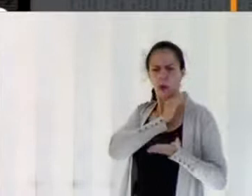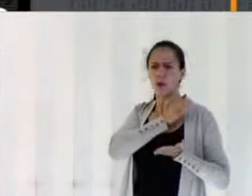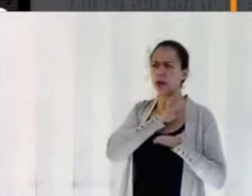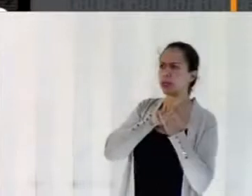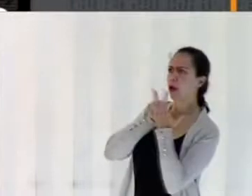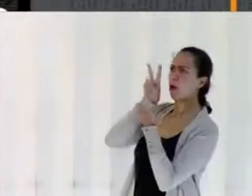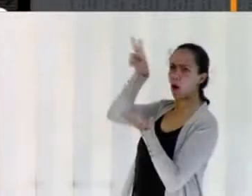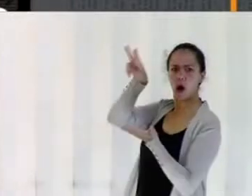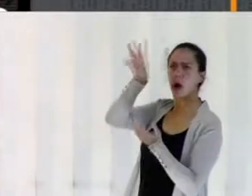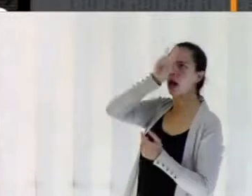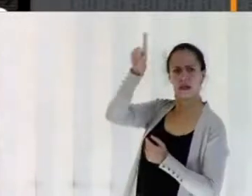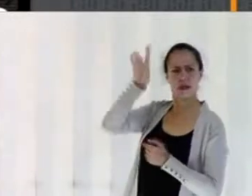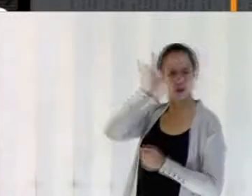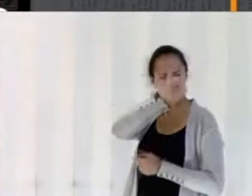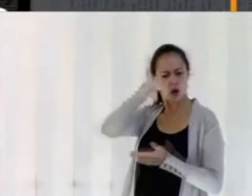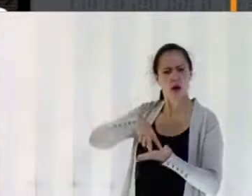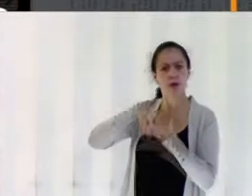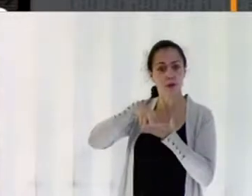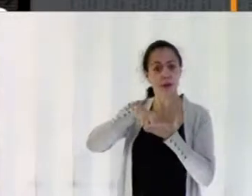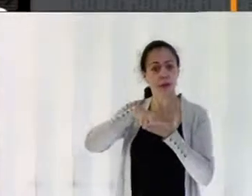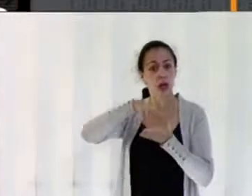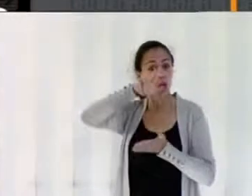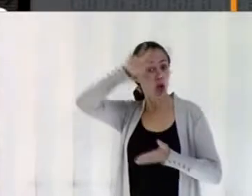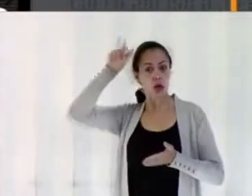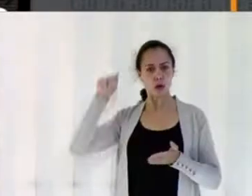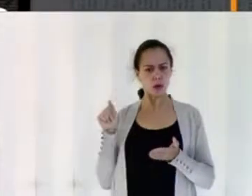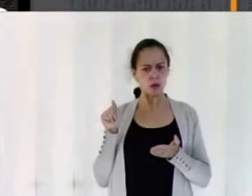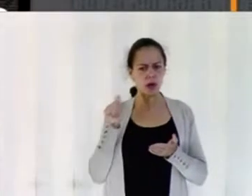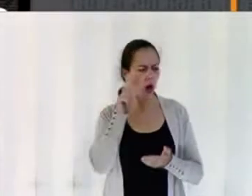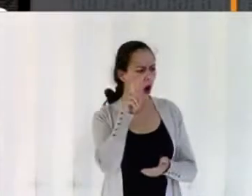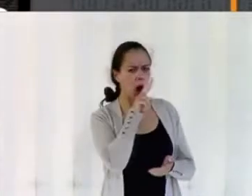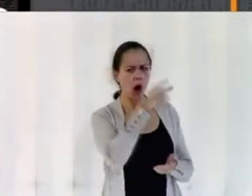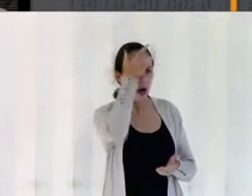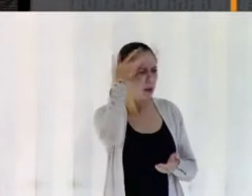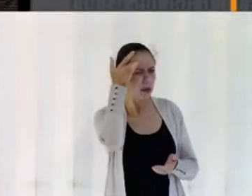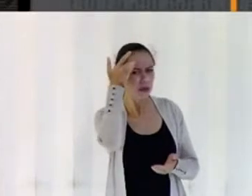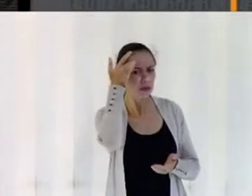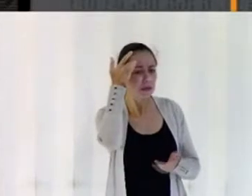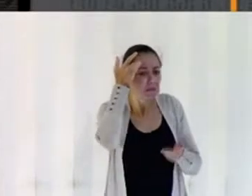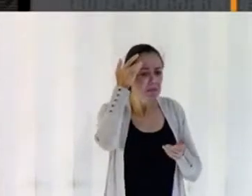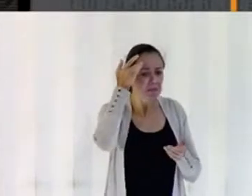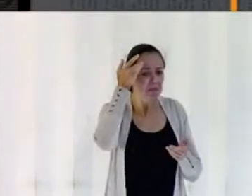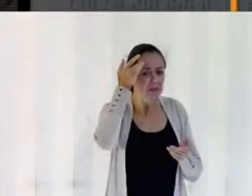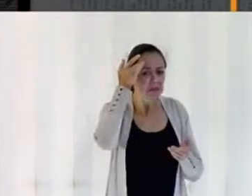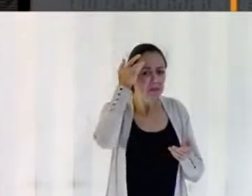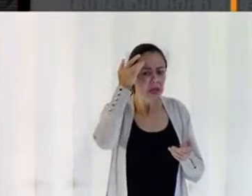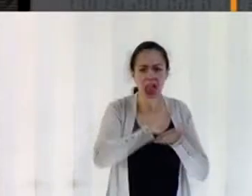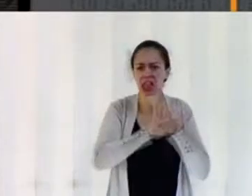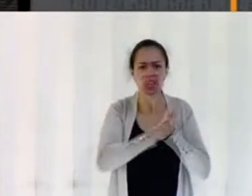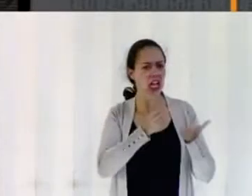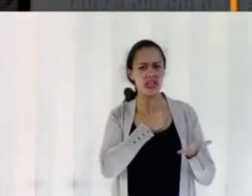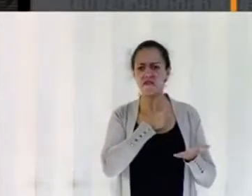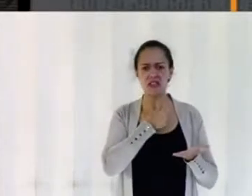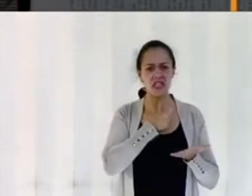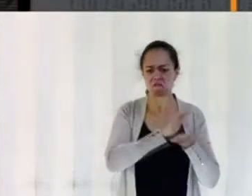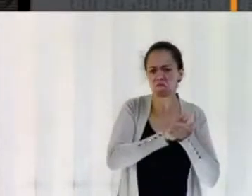e não com alimentos, pois nunca tiveram proveito os que com isso se preocuparam. Possuímos o altar, do